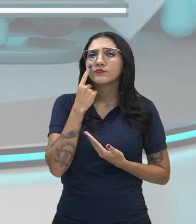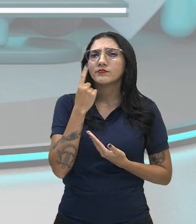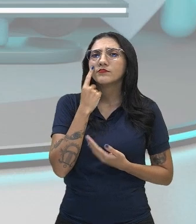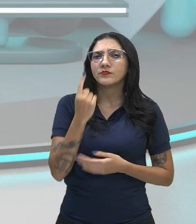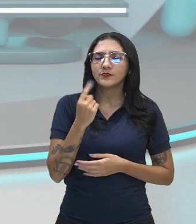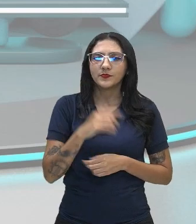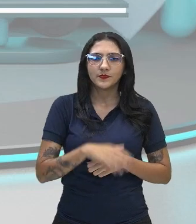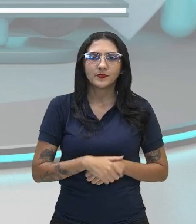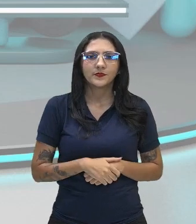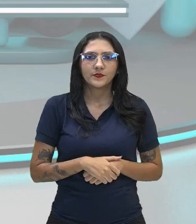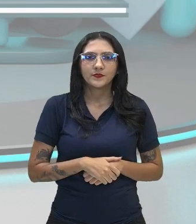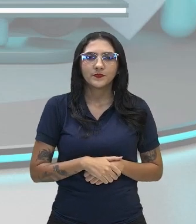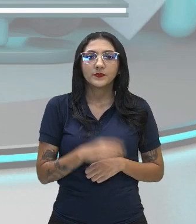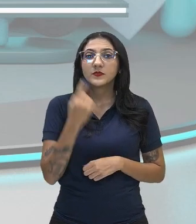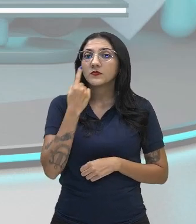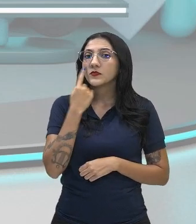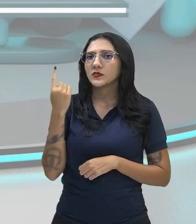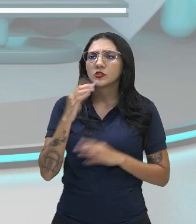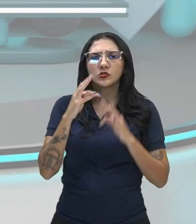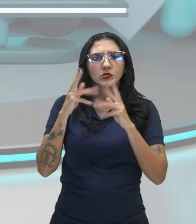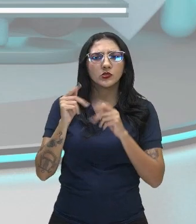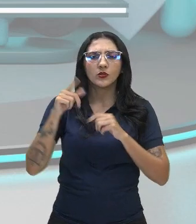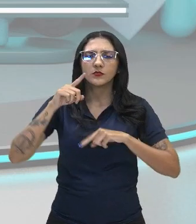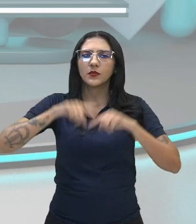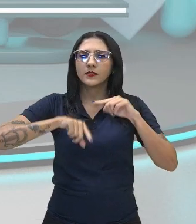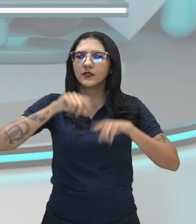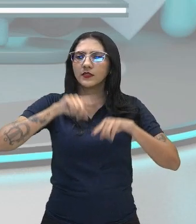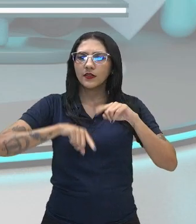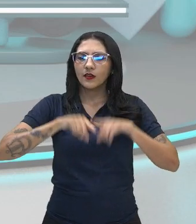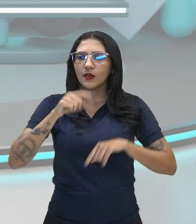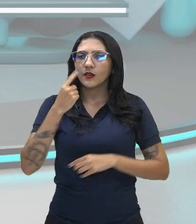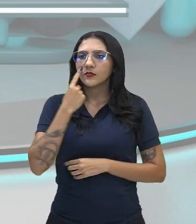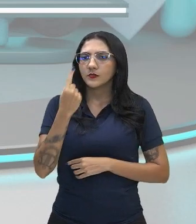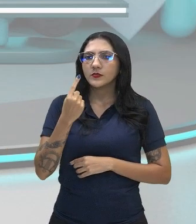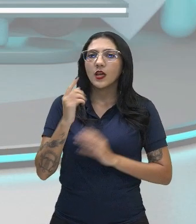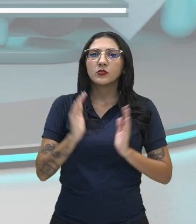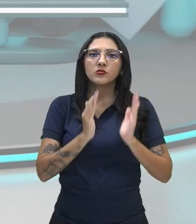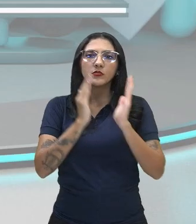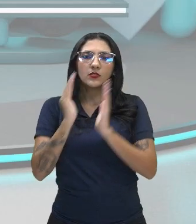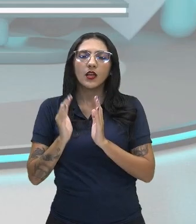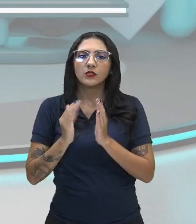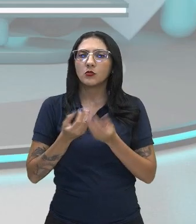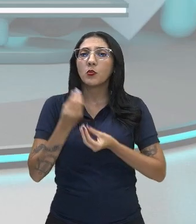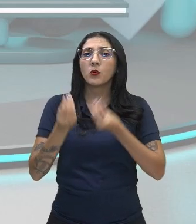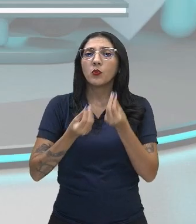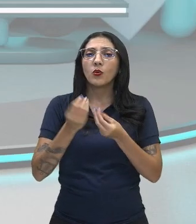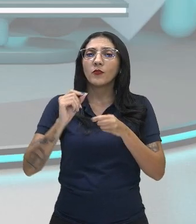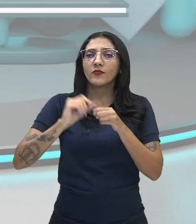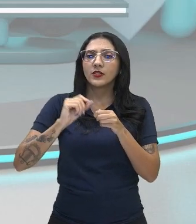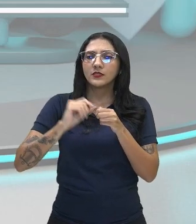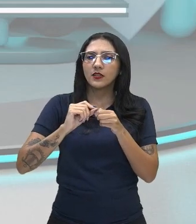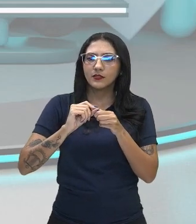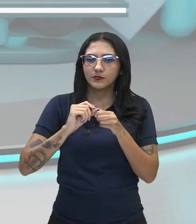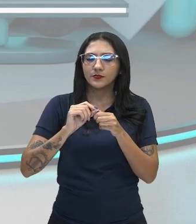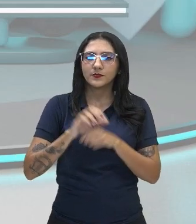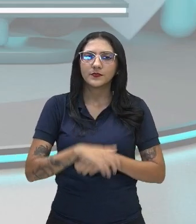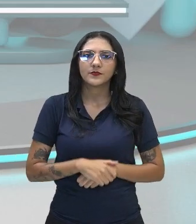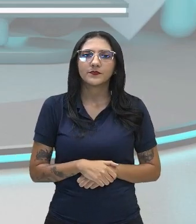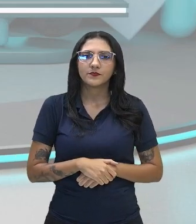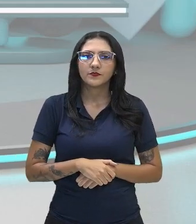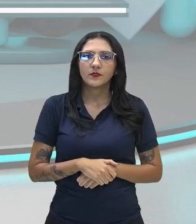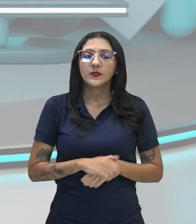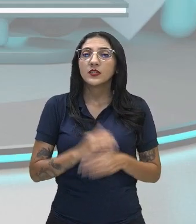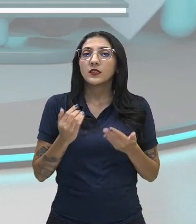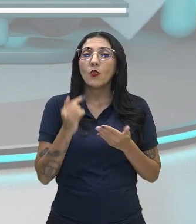tenho aí esses ingredientes e a maneira de fazer, certo? Então, o